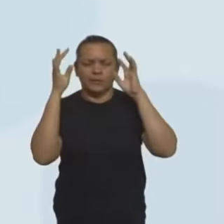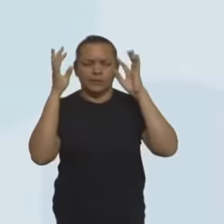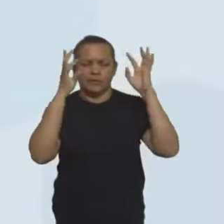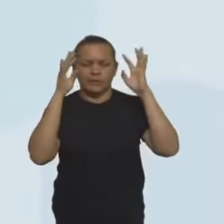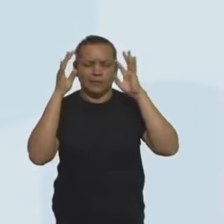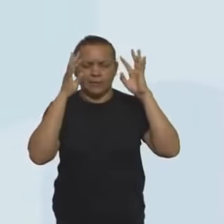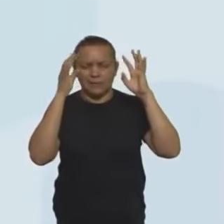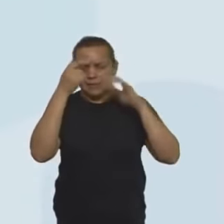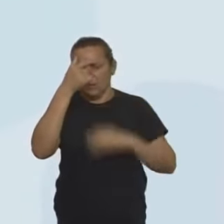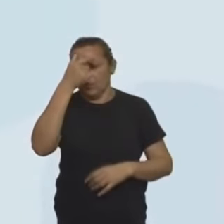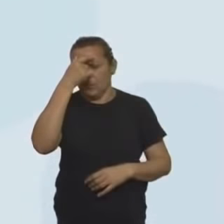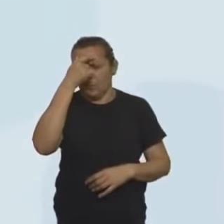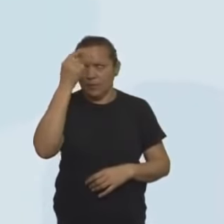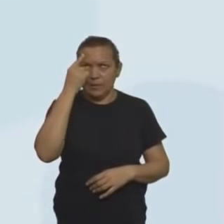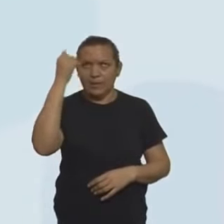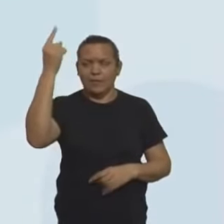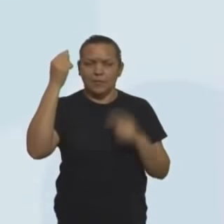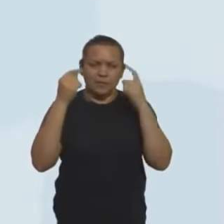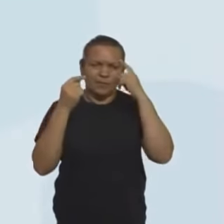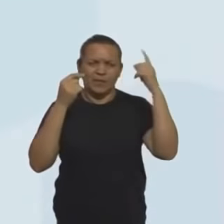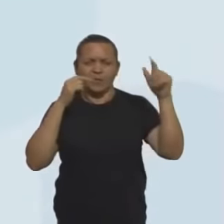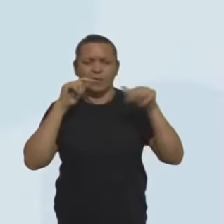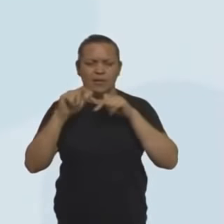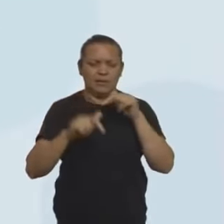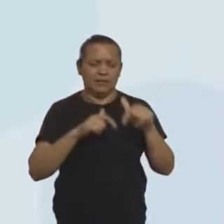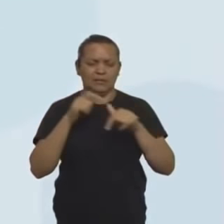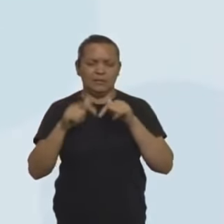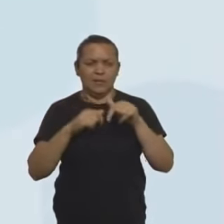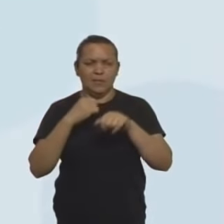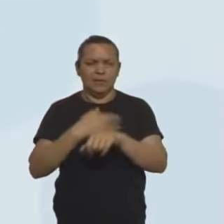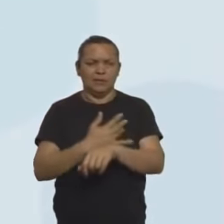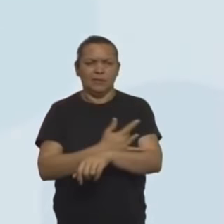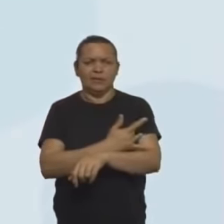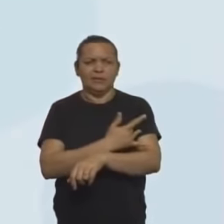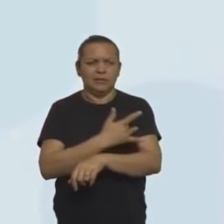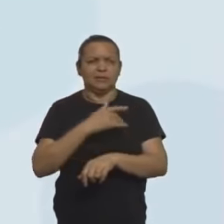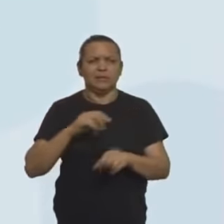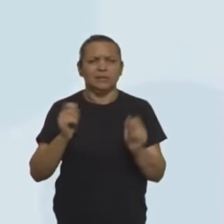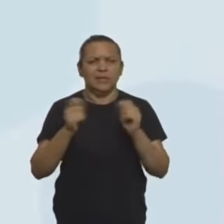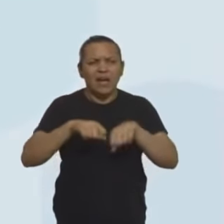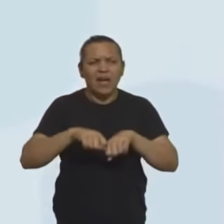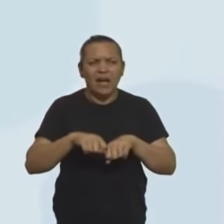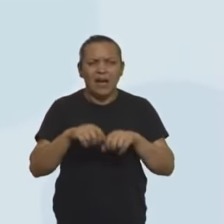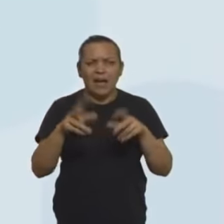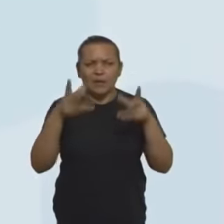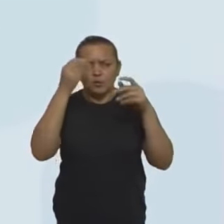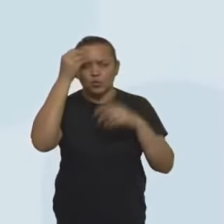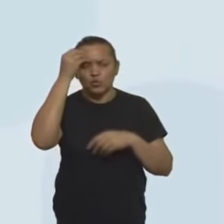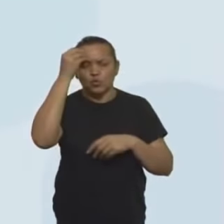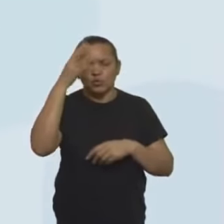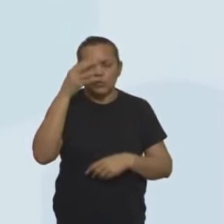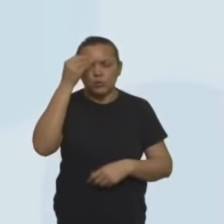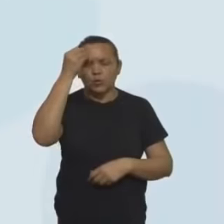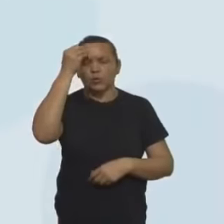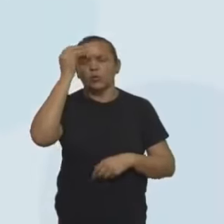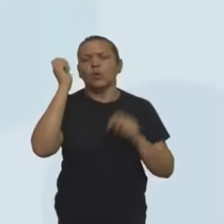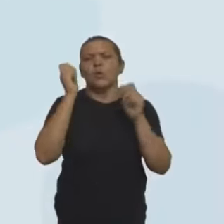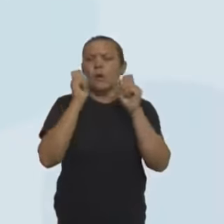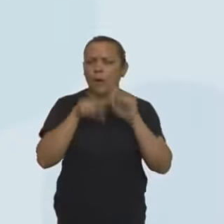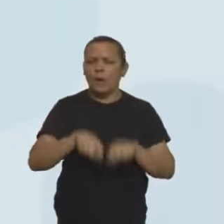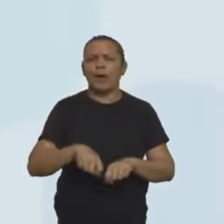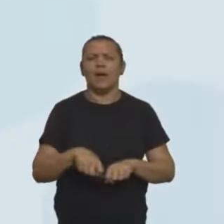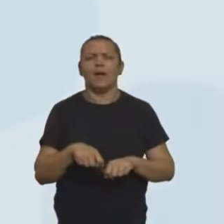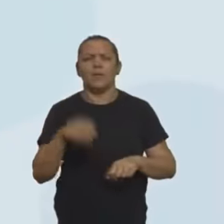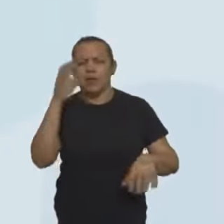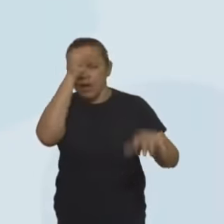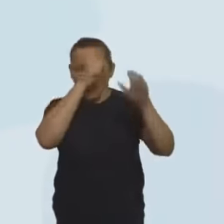a memória operacional, memória de trabalho, né? Como é que eu posso reter os meus conhecimentos, como é que eu posso